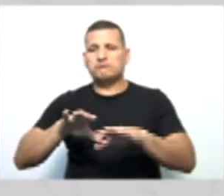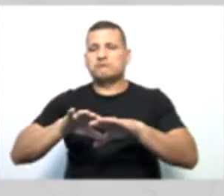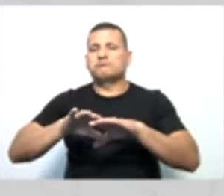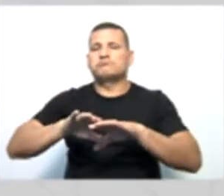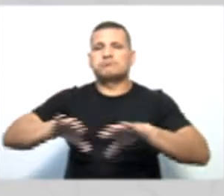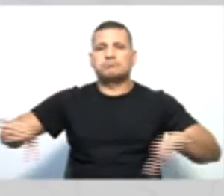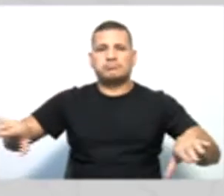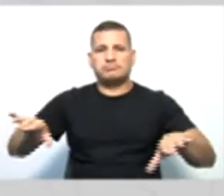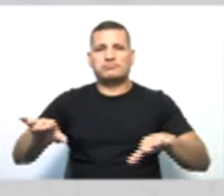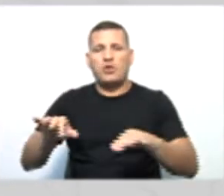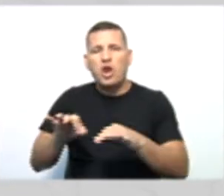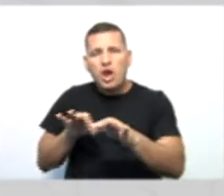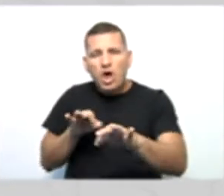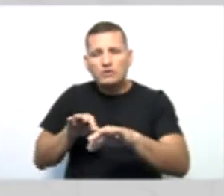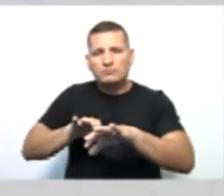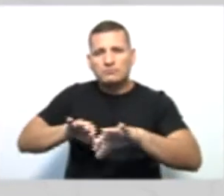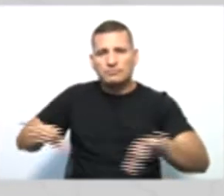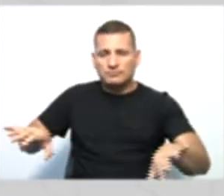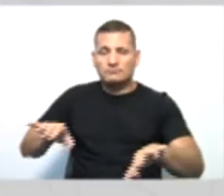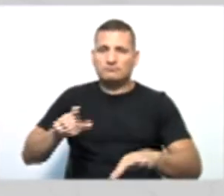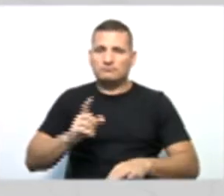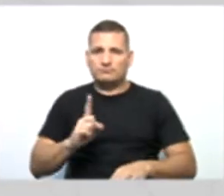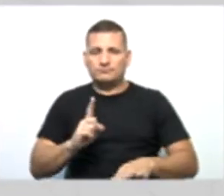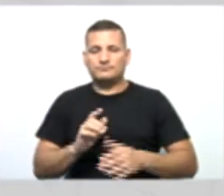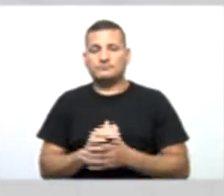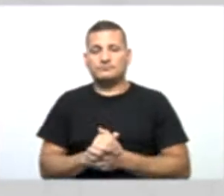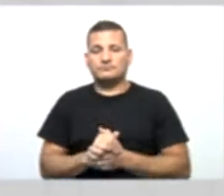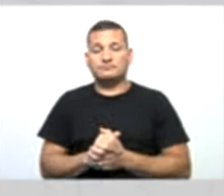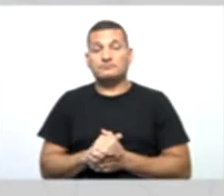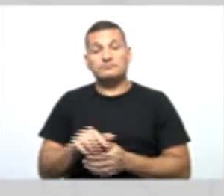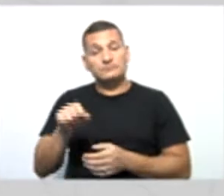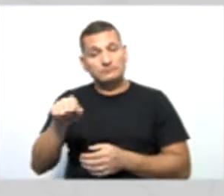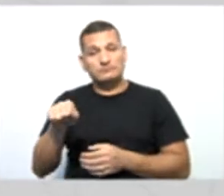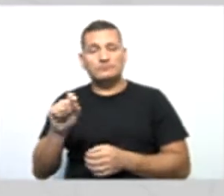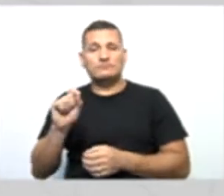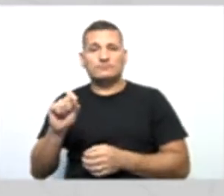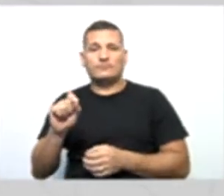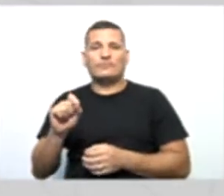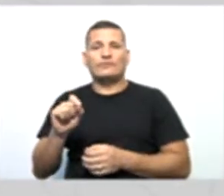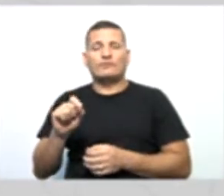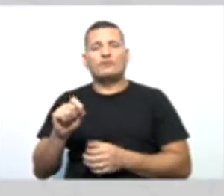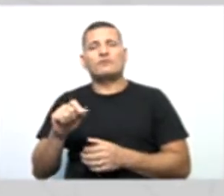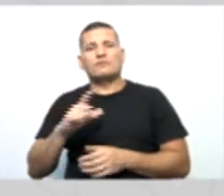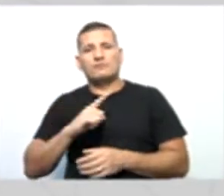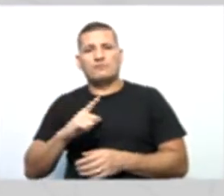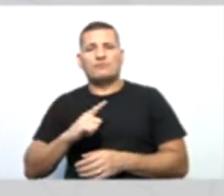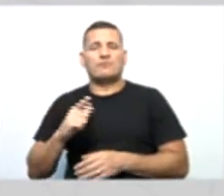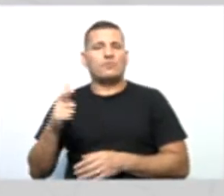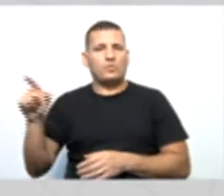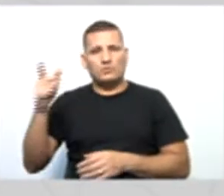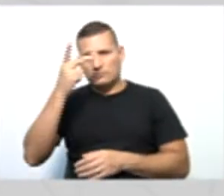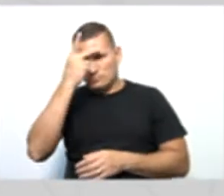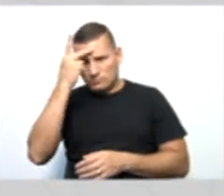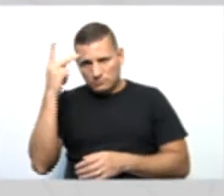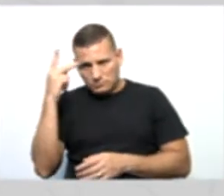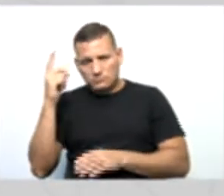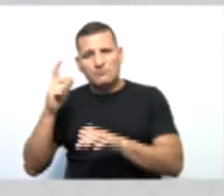Nenhum negócio é uma entidade isolada. Ela depende de outras pessoas, outros órgãos,